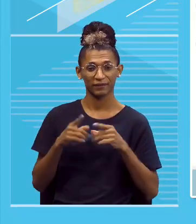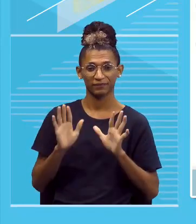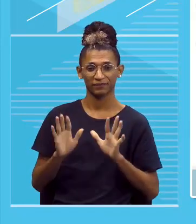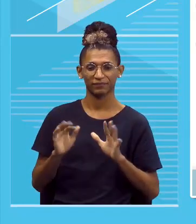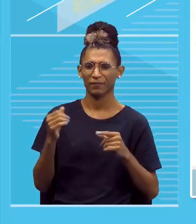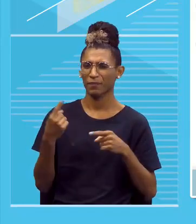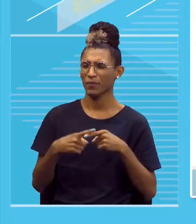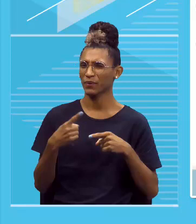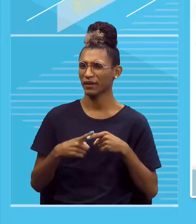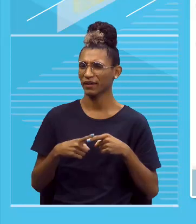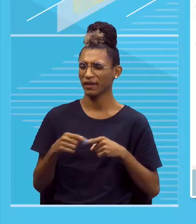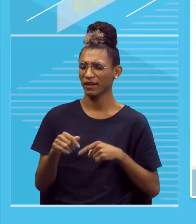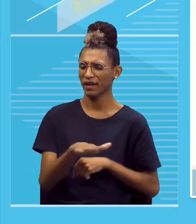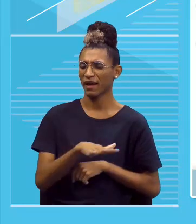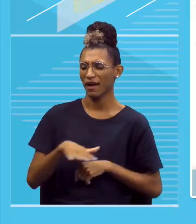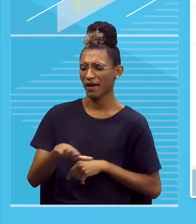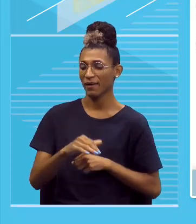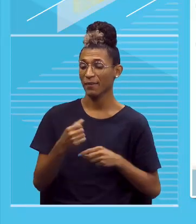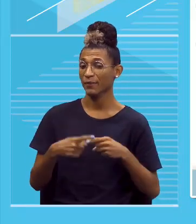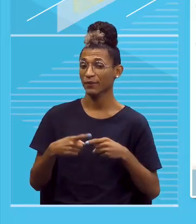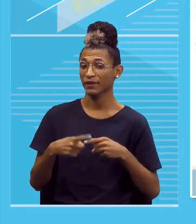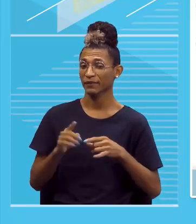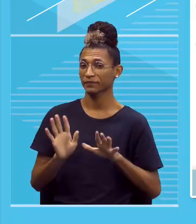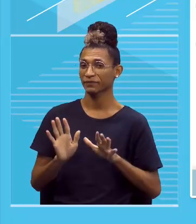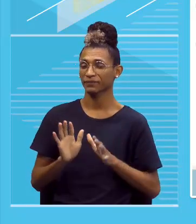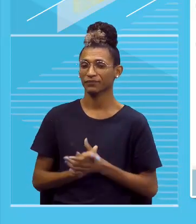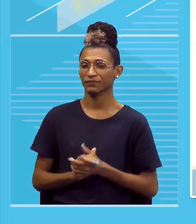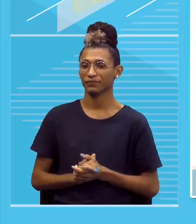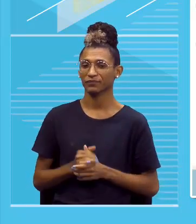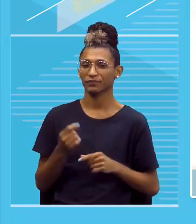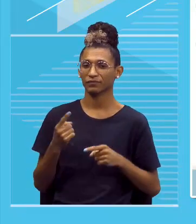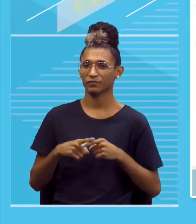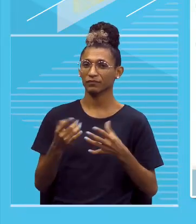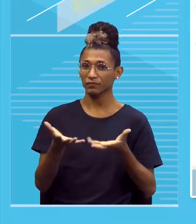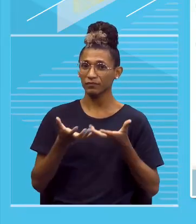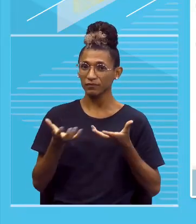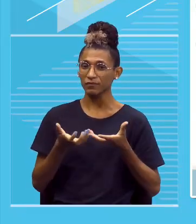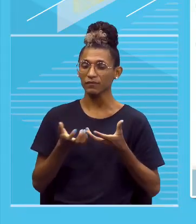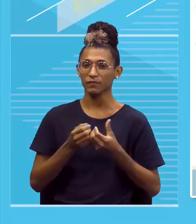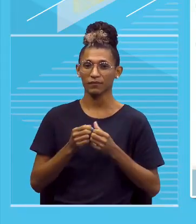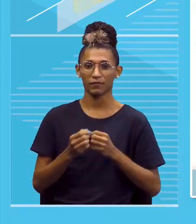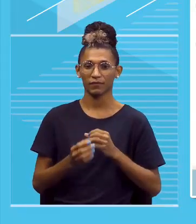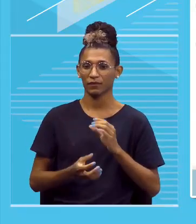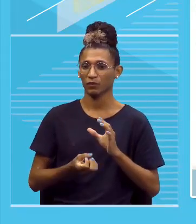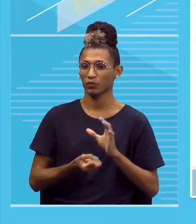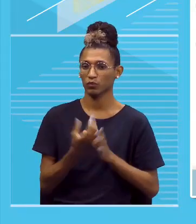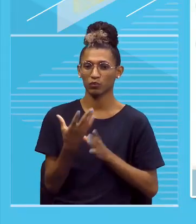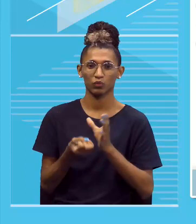Por que a grande propriedade já falei o que queriam produzir muito